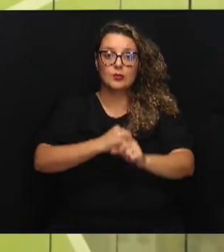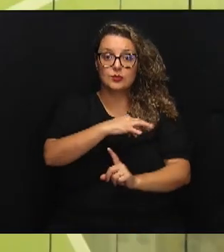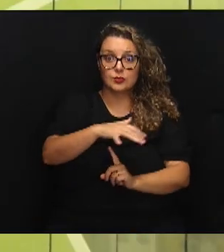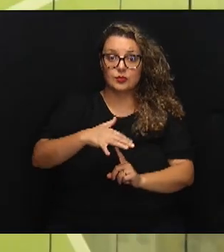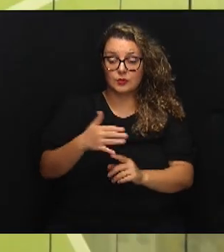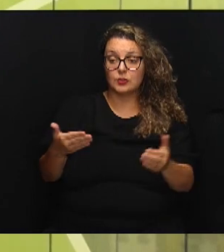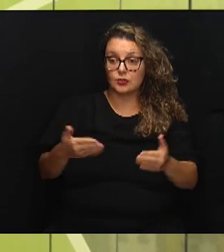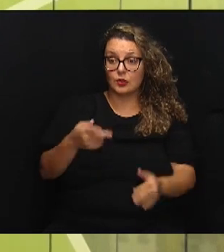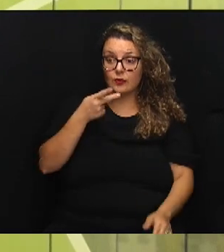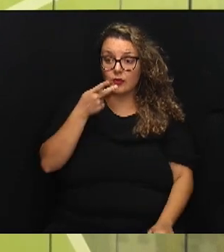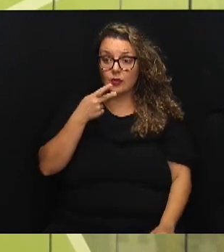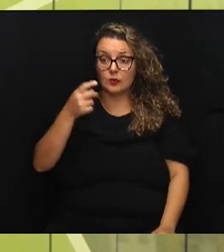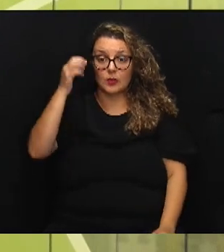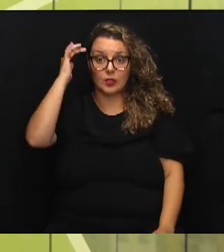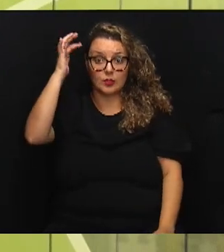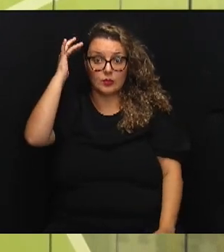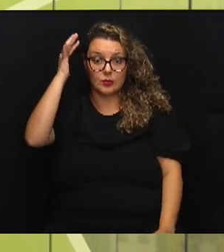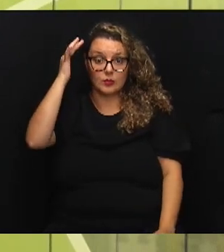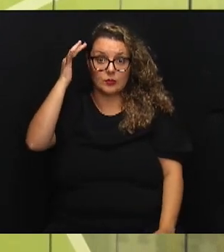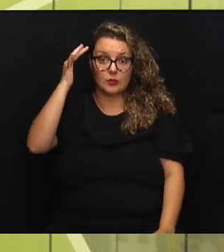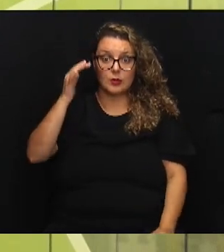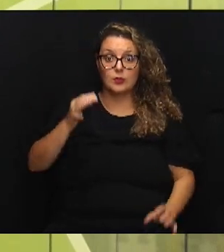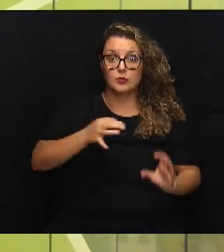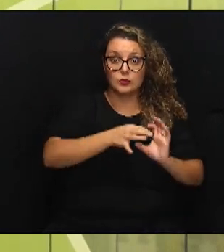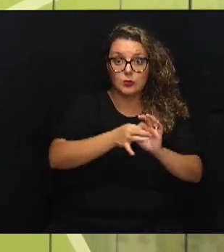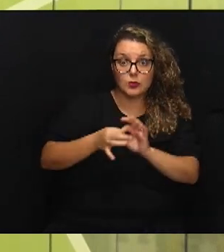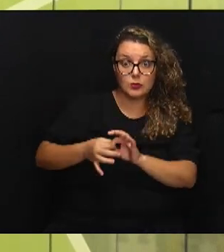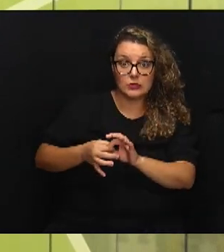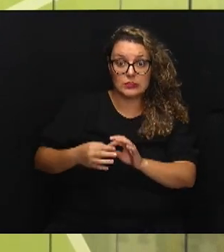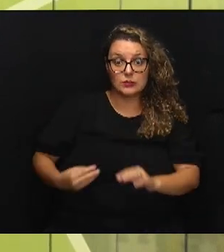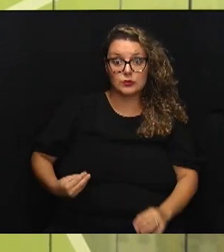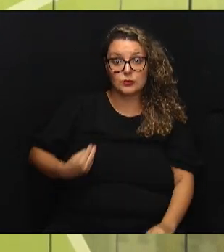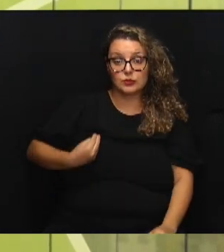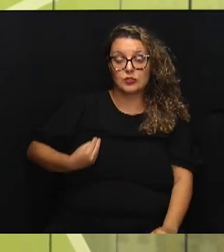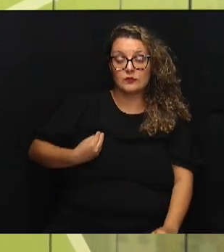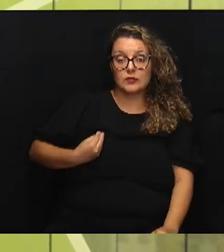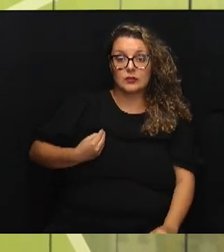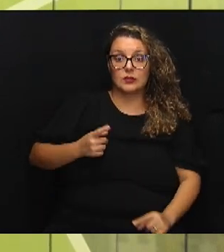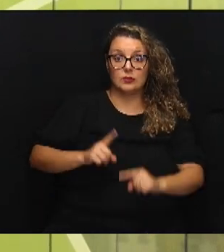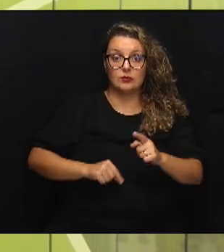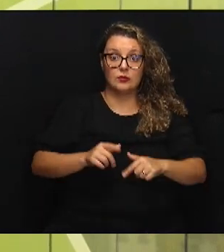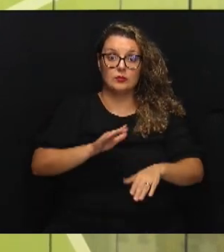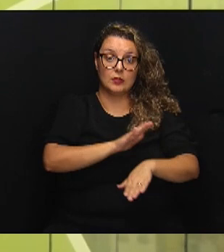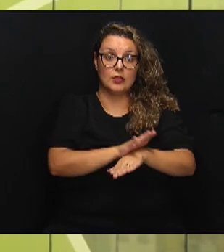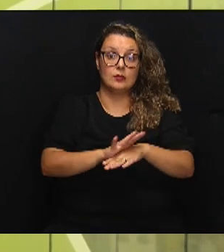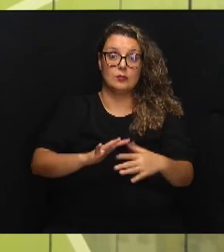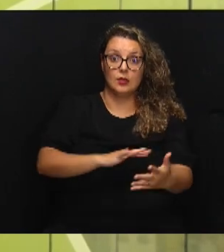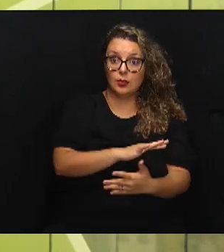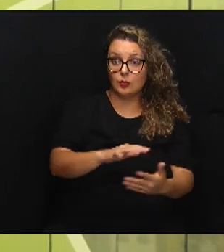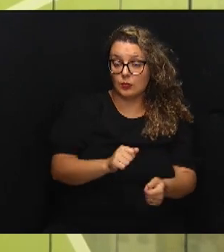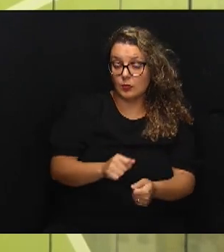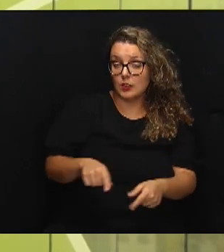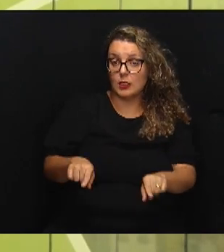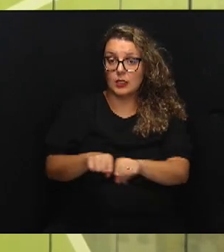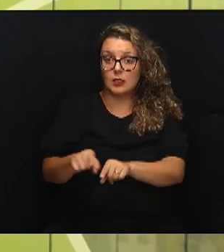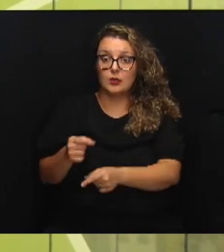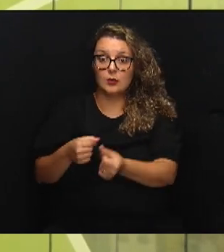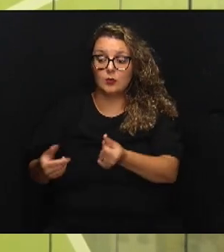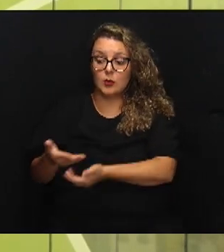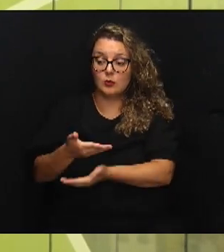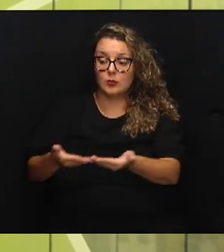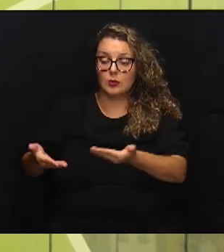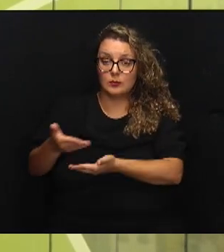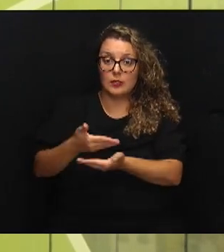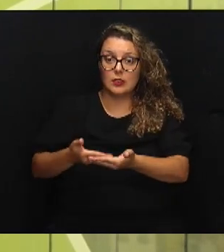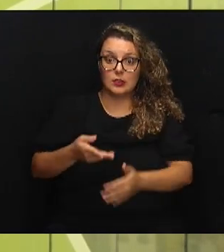No Giro Ambiental de hoje, a gente vai falar da importância de pensar o ciclo de vida dos materiais para contribuir tanto para a sustentabilidade